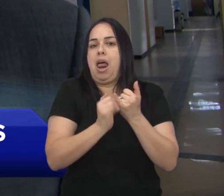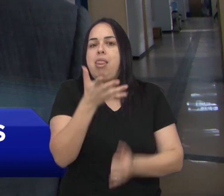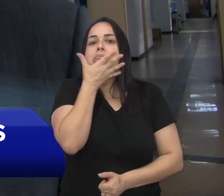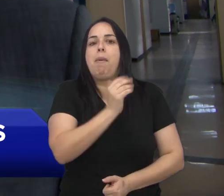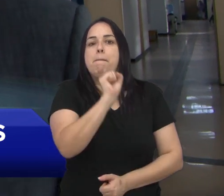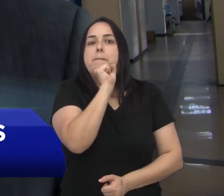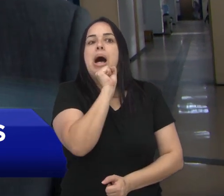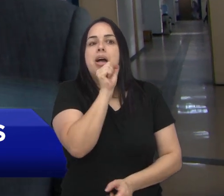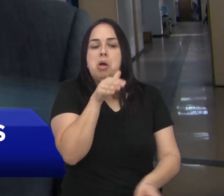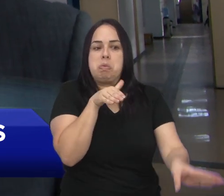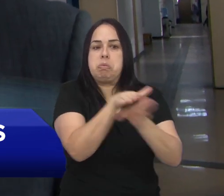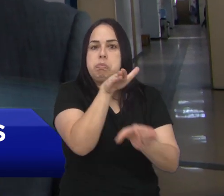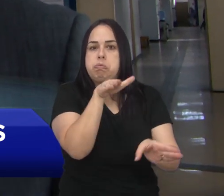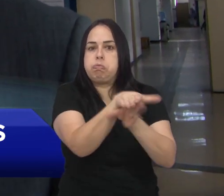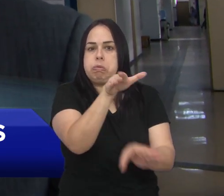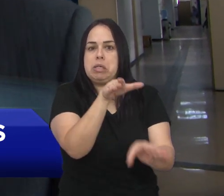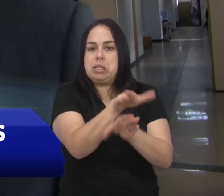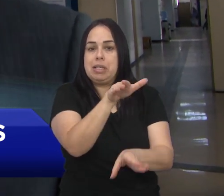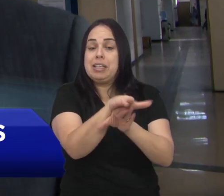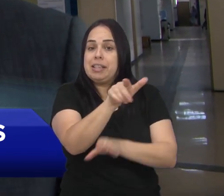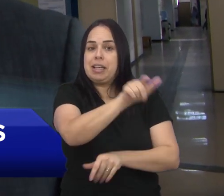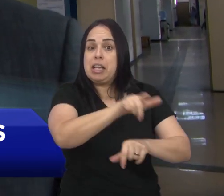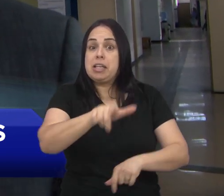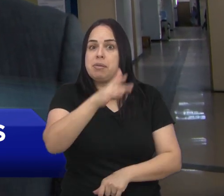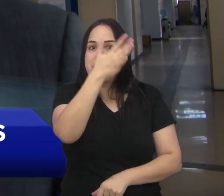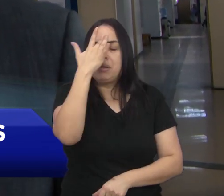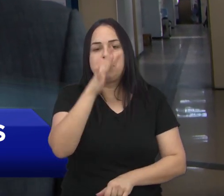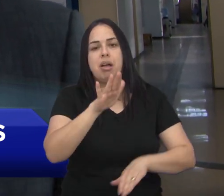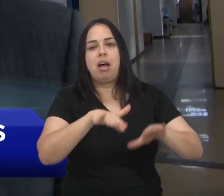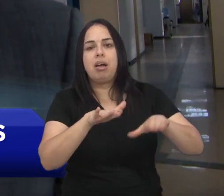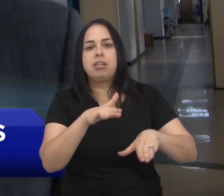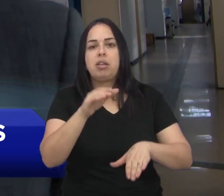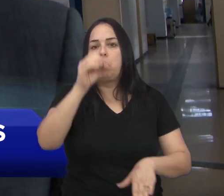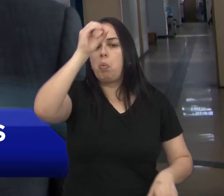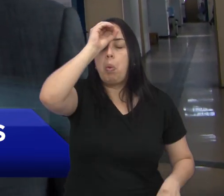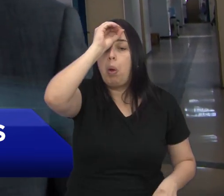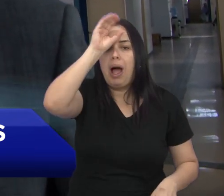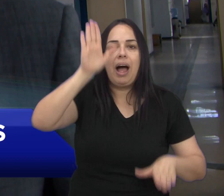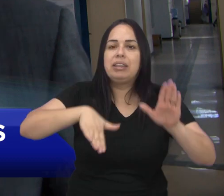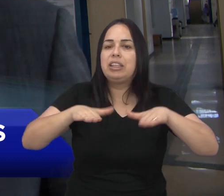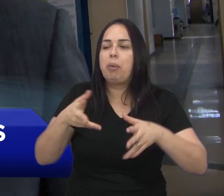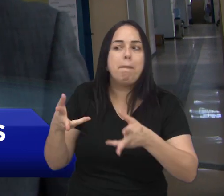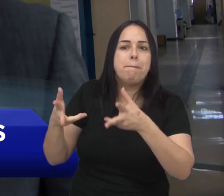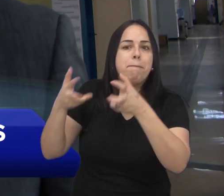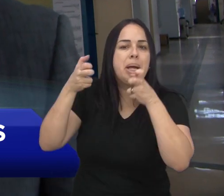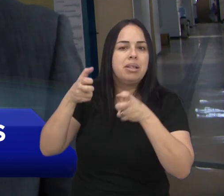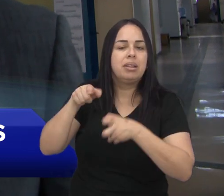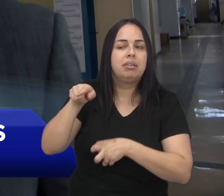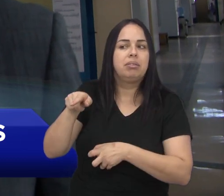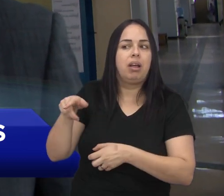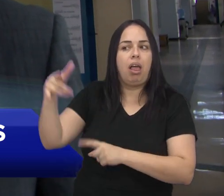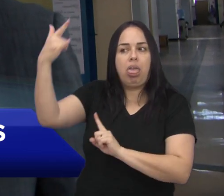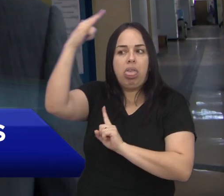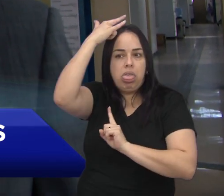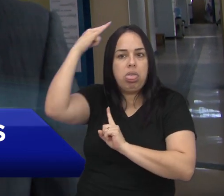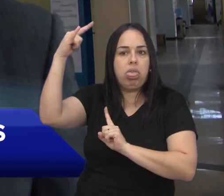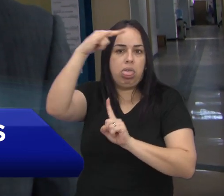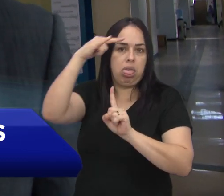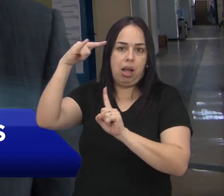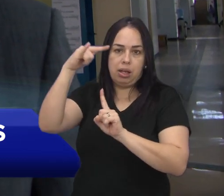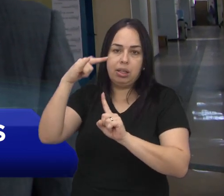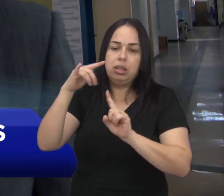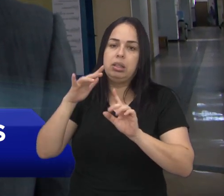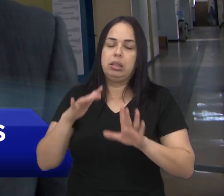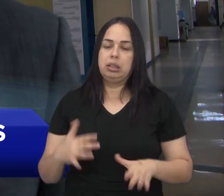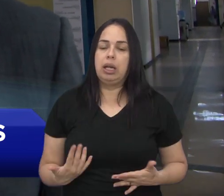brasileiro, tutelando, partindo do pressuposto que o cidadão brasileiro é ignorante para não perceber que